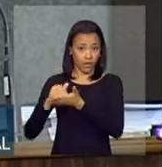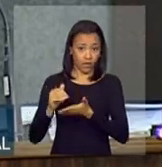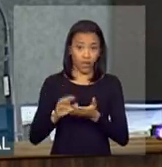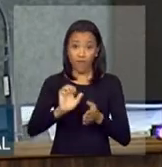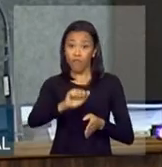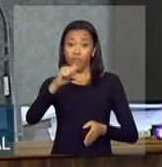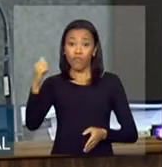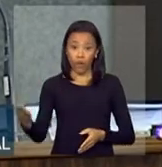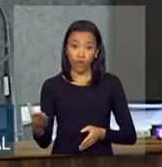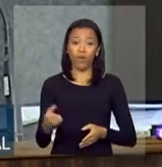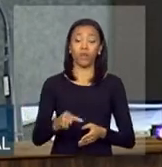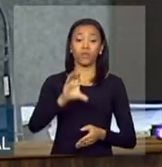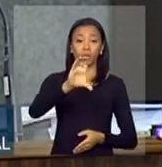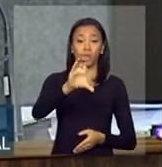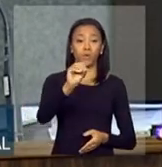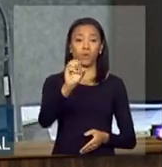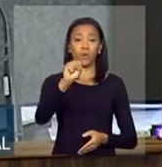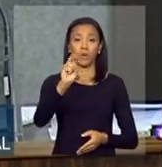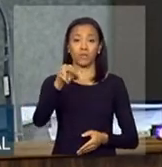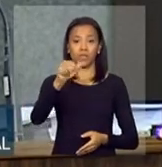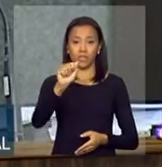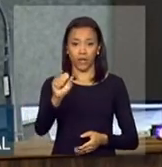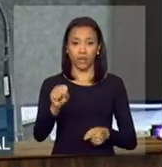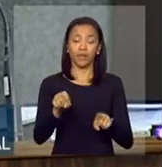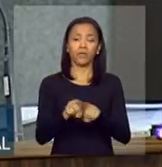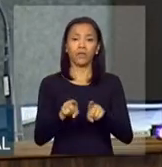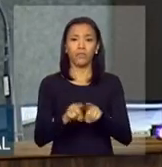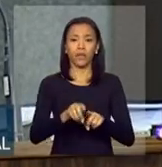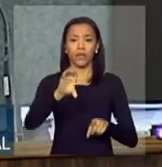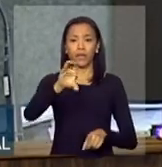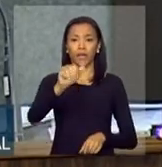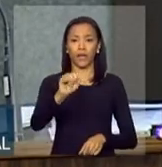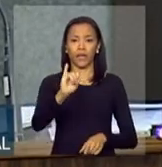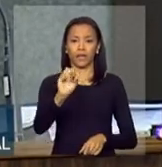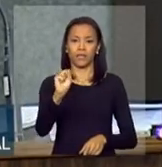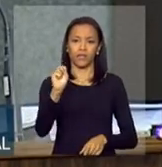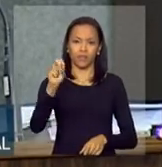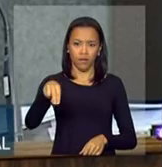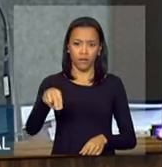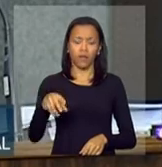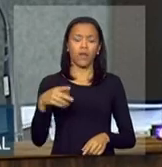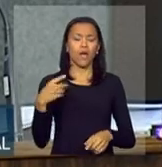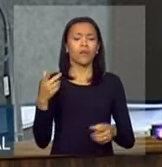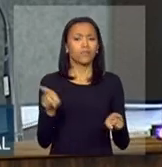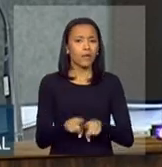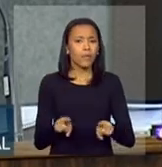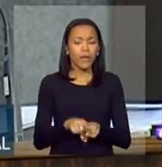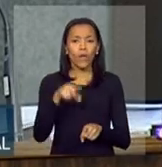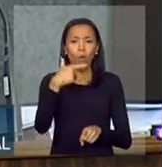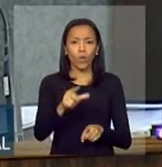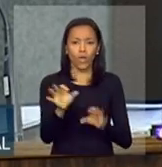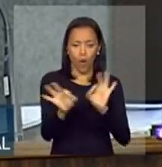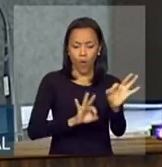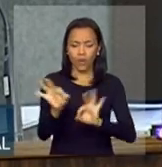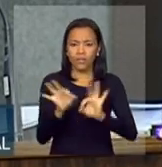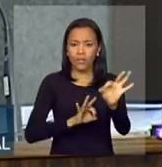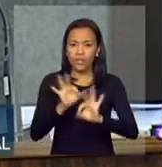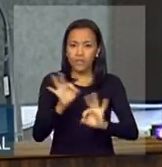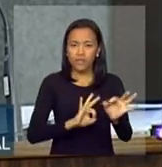Conselho da CAISAM. A elaboração de planos estaduais é muito citada como uma